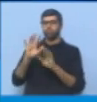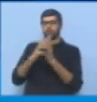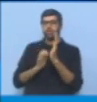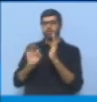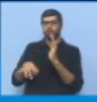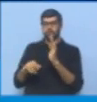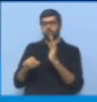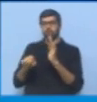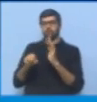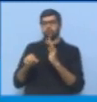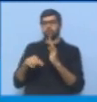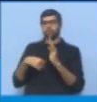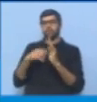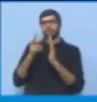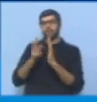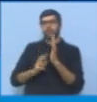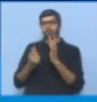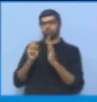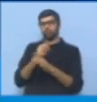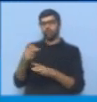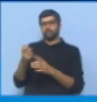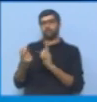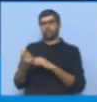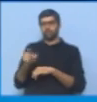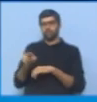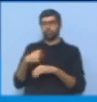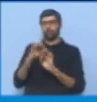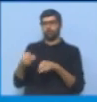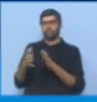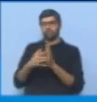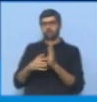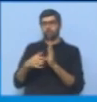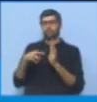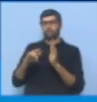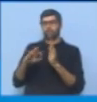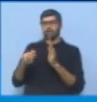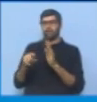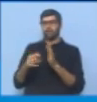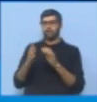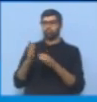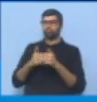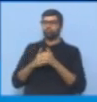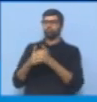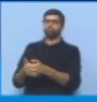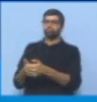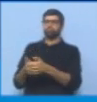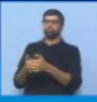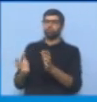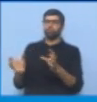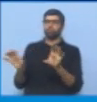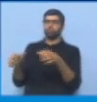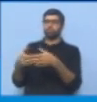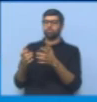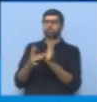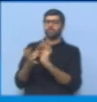ela, por acaso já não é lido, falta aqui um versículo. No fim do texto, Maria já sai com o grupo dos discípulos de Jesus.